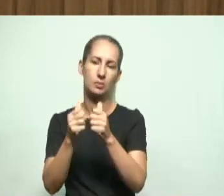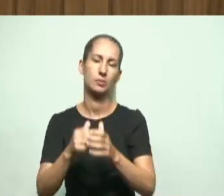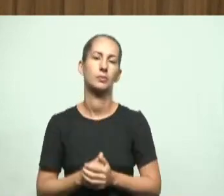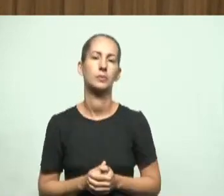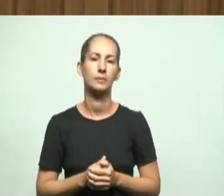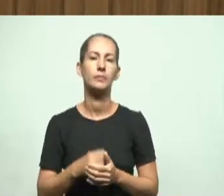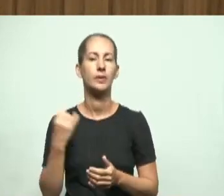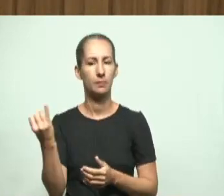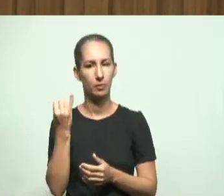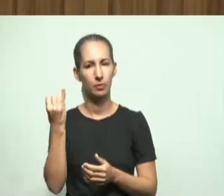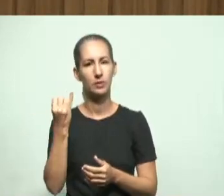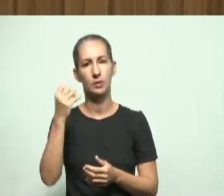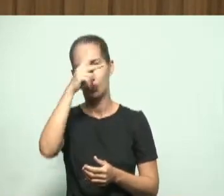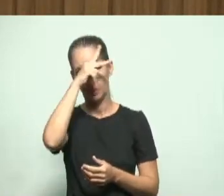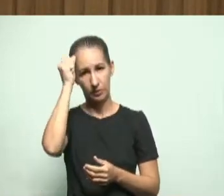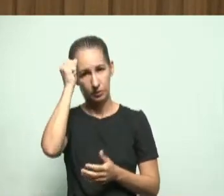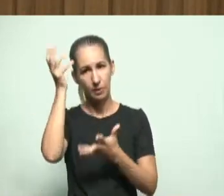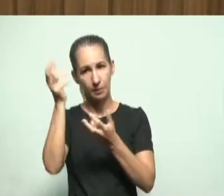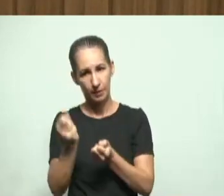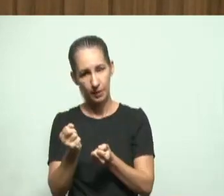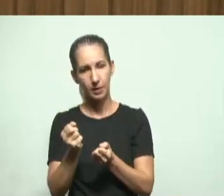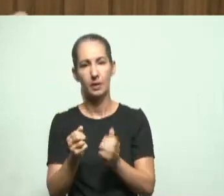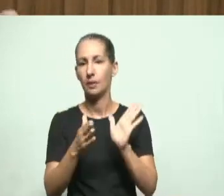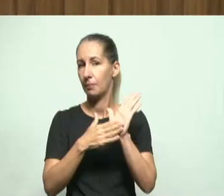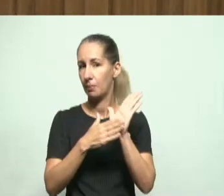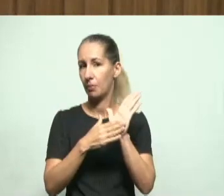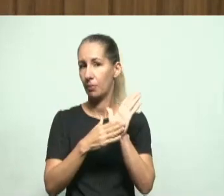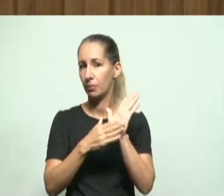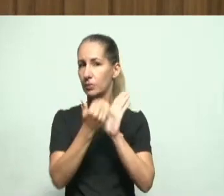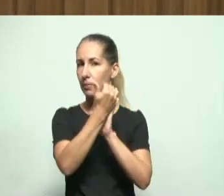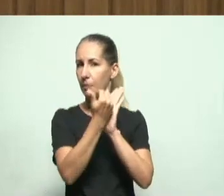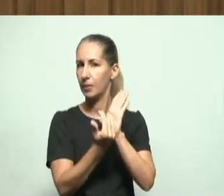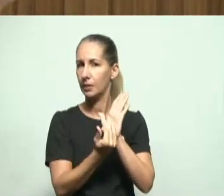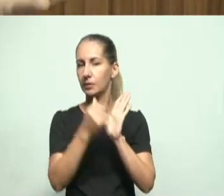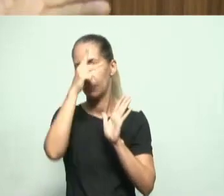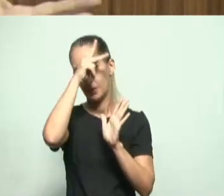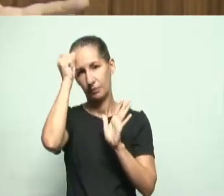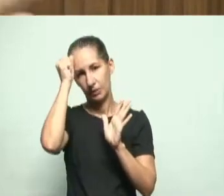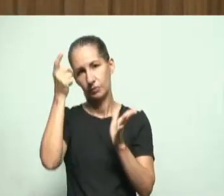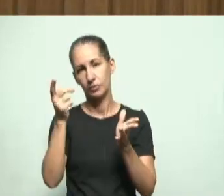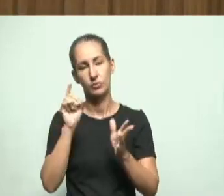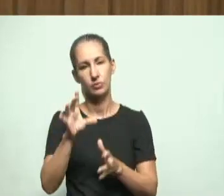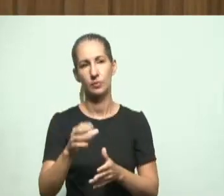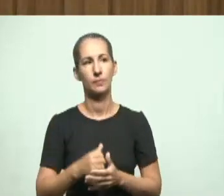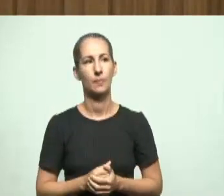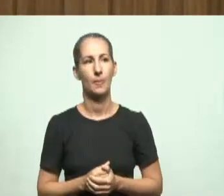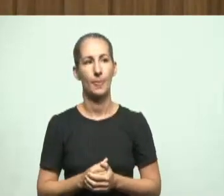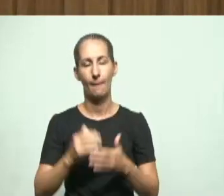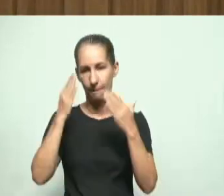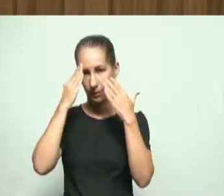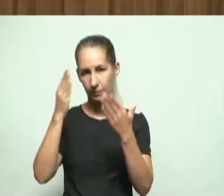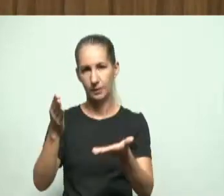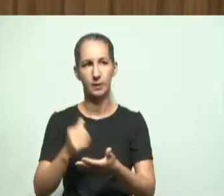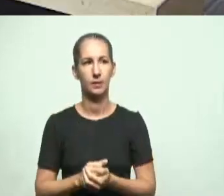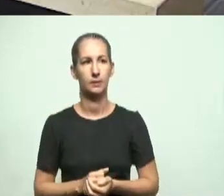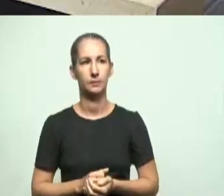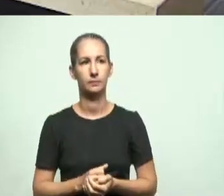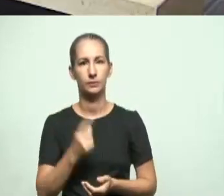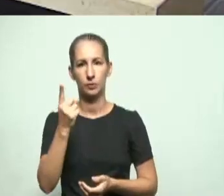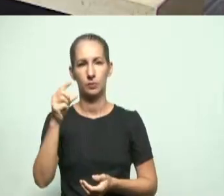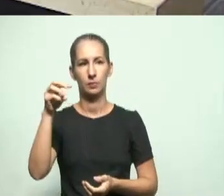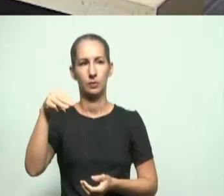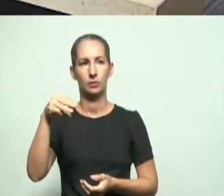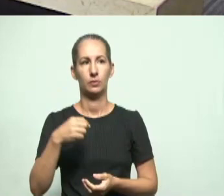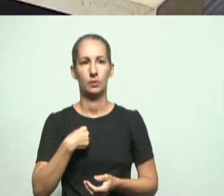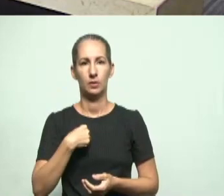é importante que os prefeitáveis peguem a proposta, coloquem no seu plano de governo. Um minuto pela ordem, só pede isso. Obrigado. Para finalizar. Um minuto pela ordem, porque